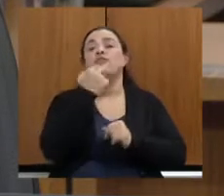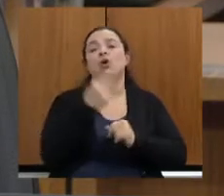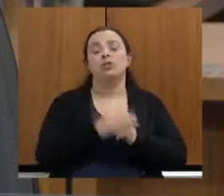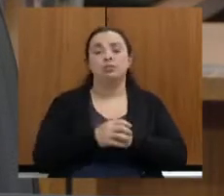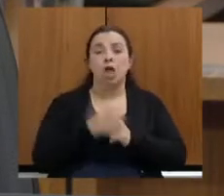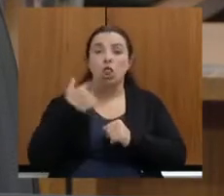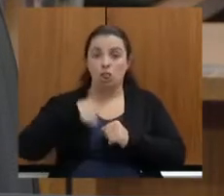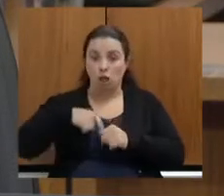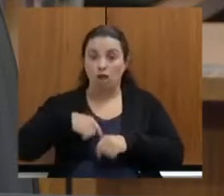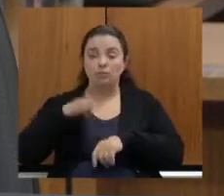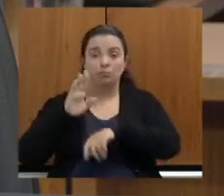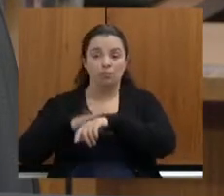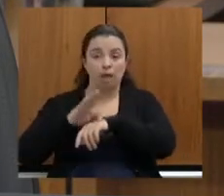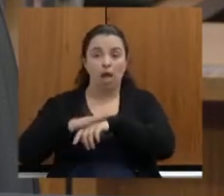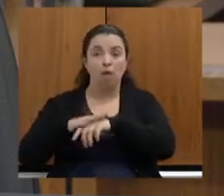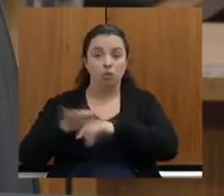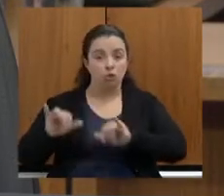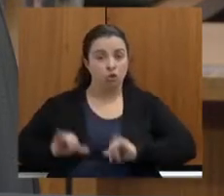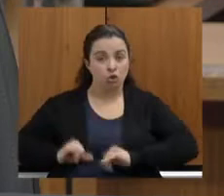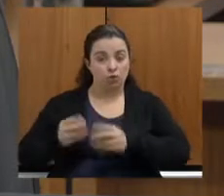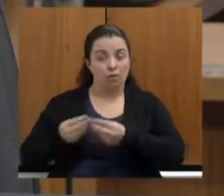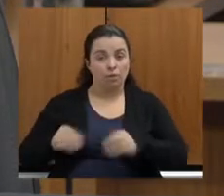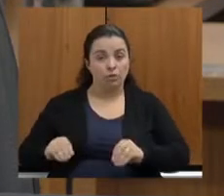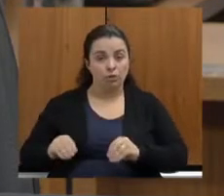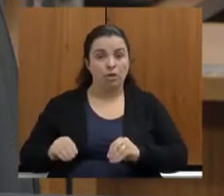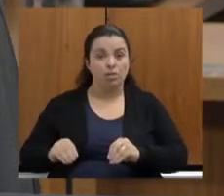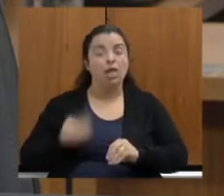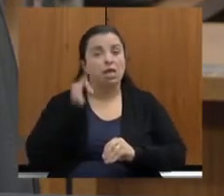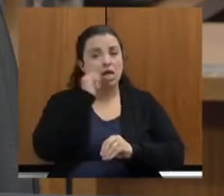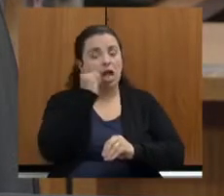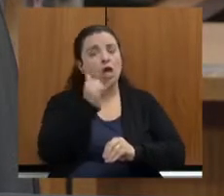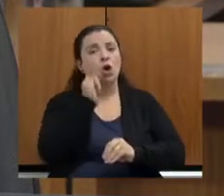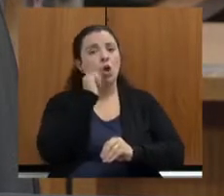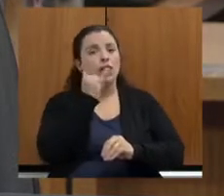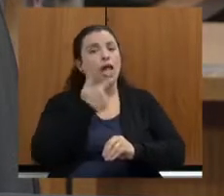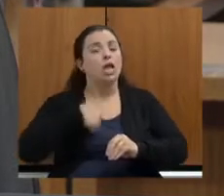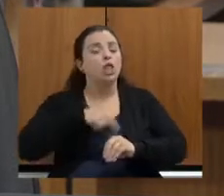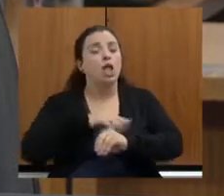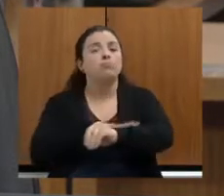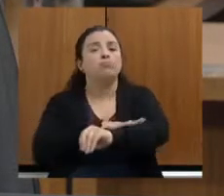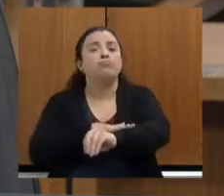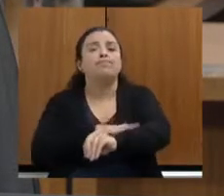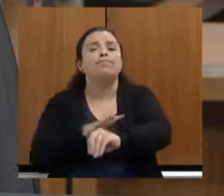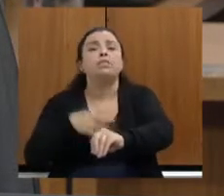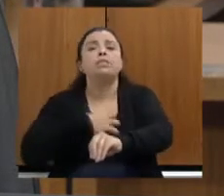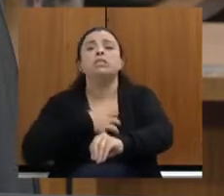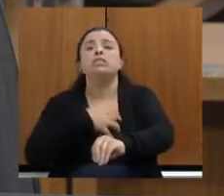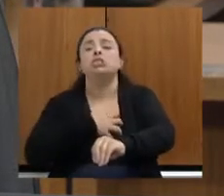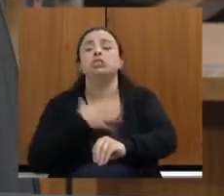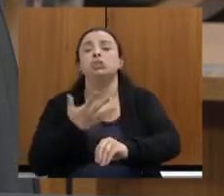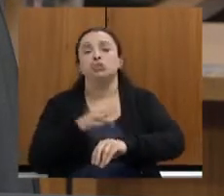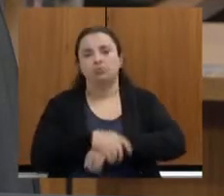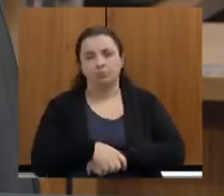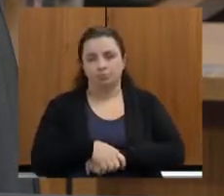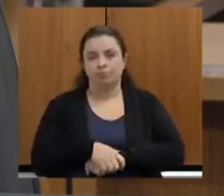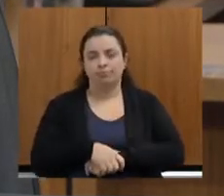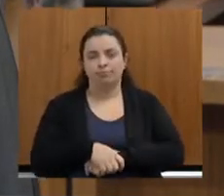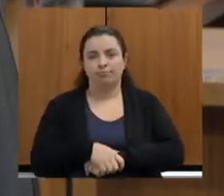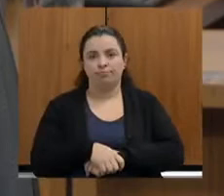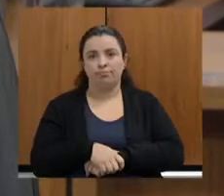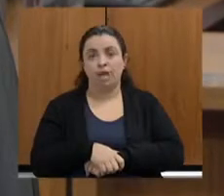nós atingido para falar o que nós sofremos na pele o PS ca12t seu direito de falar sobre a pesca